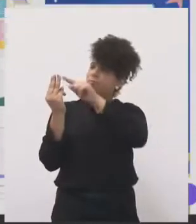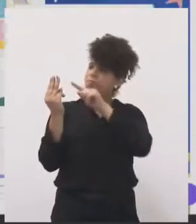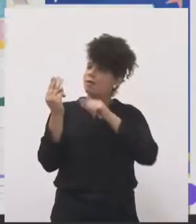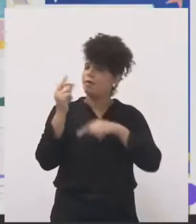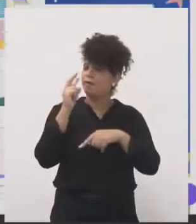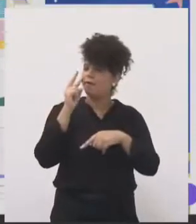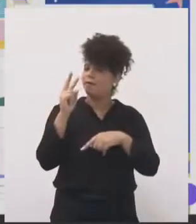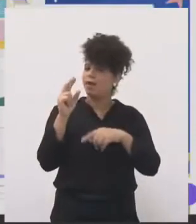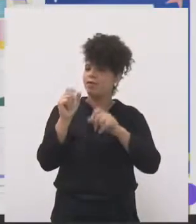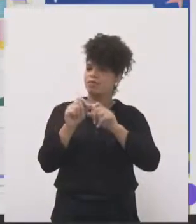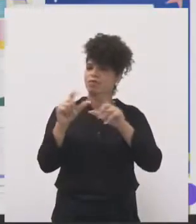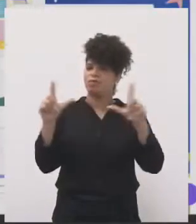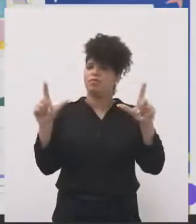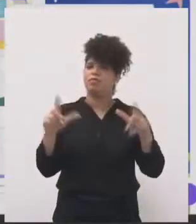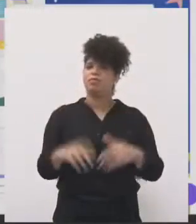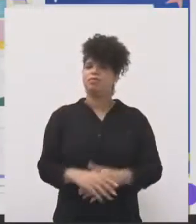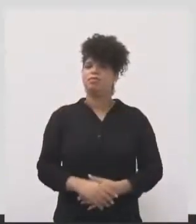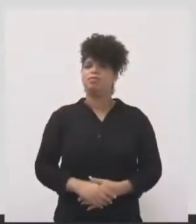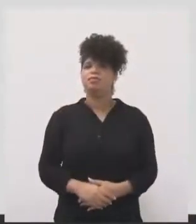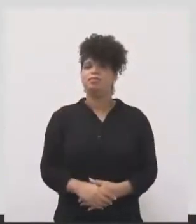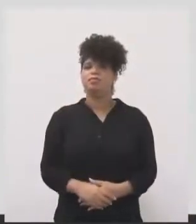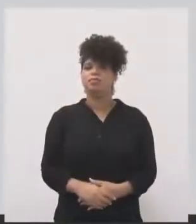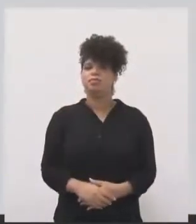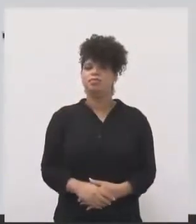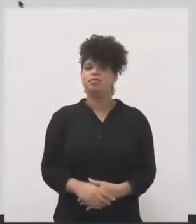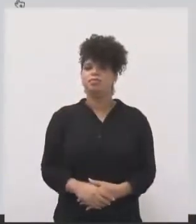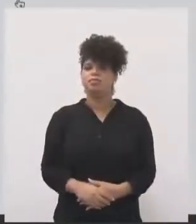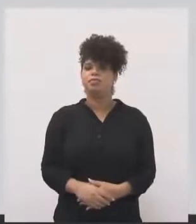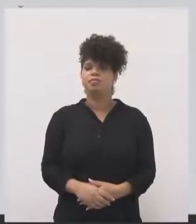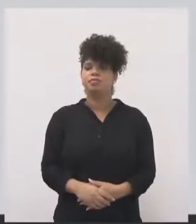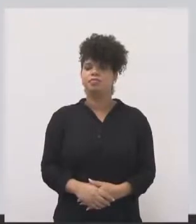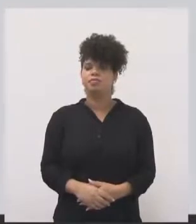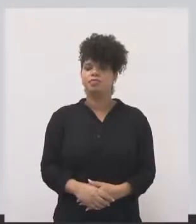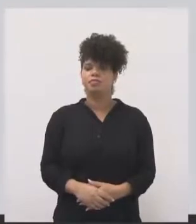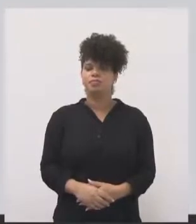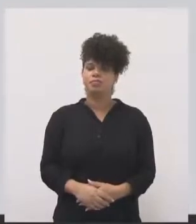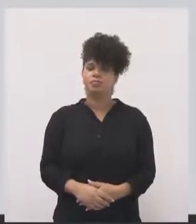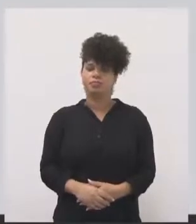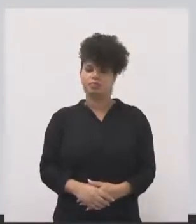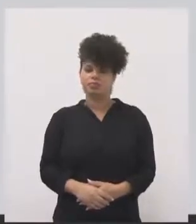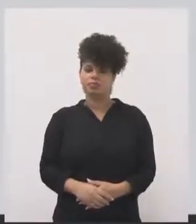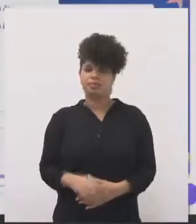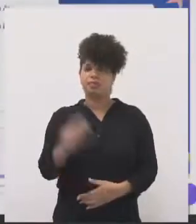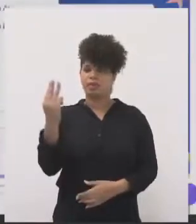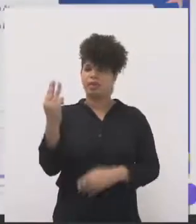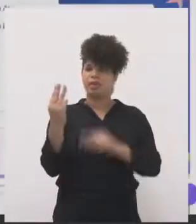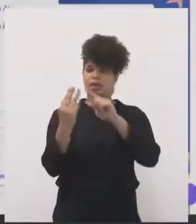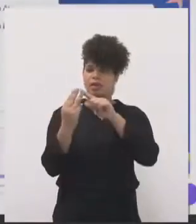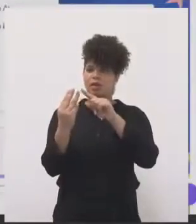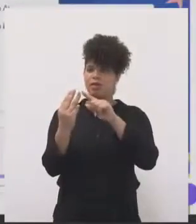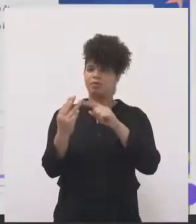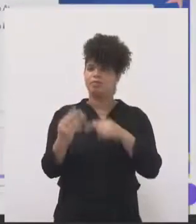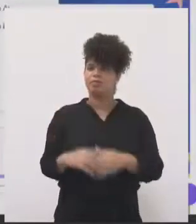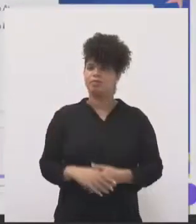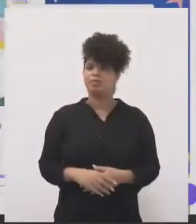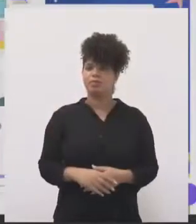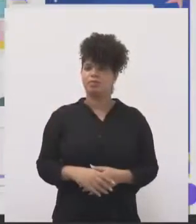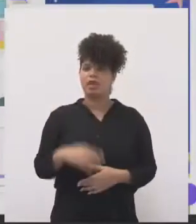visualizar o template. Ops, eu não cliquei no lugar certo. Eu posso clicar nas 3 bolinhas e pedir para pré-visualizar.